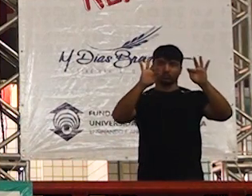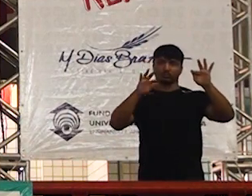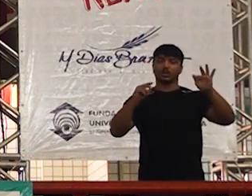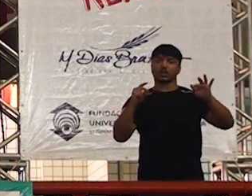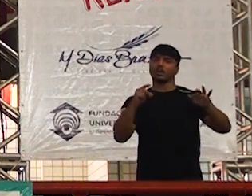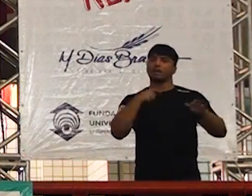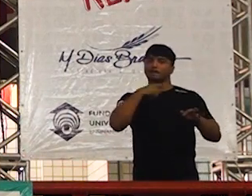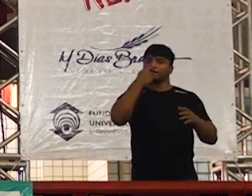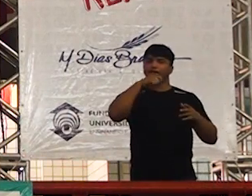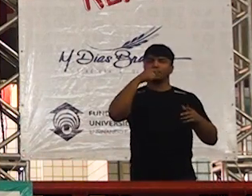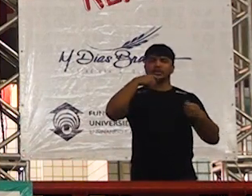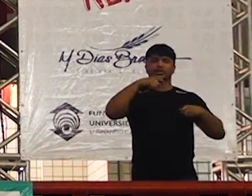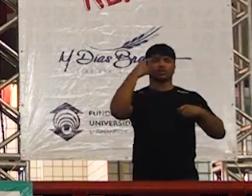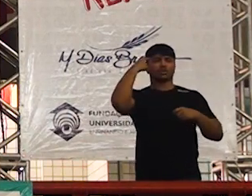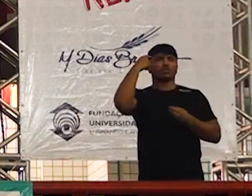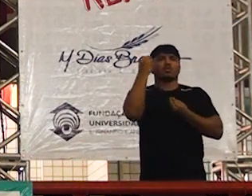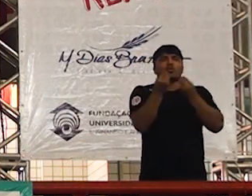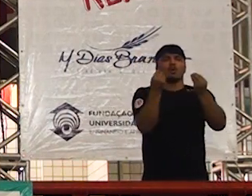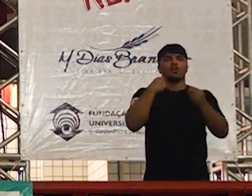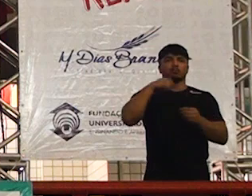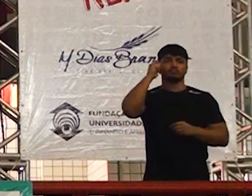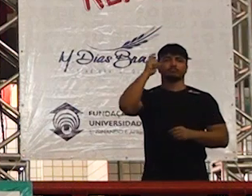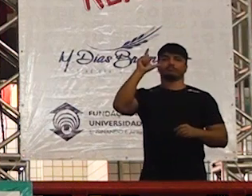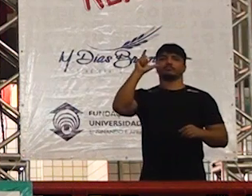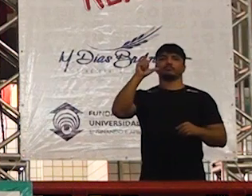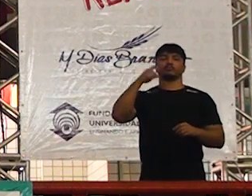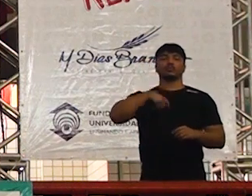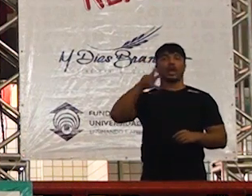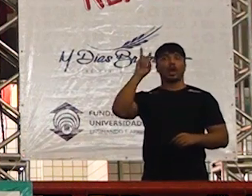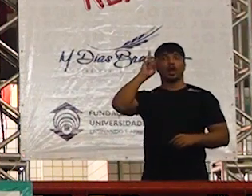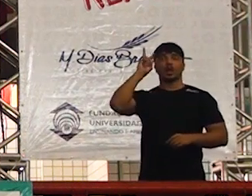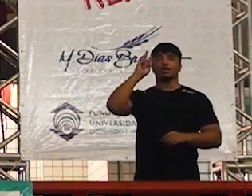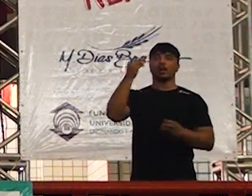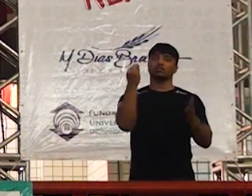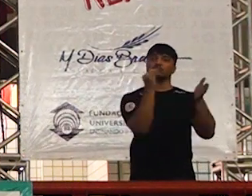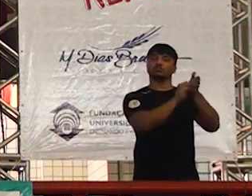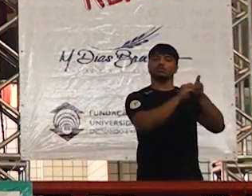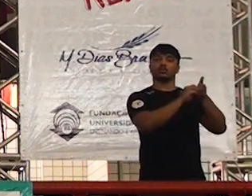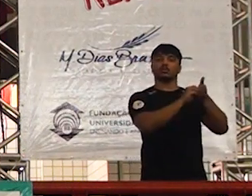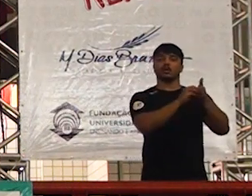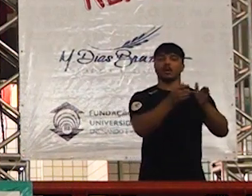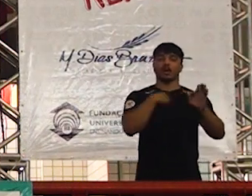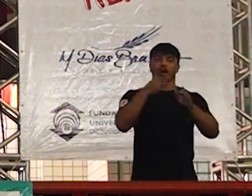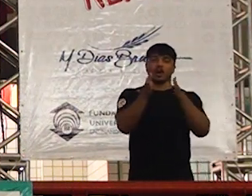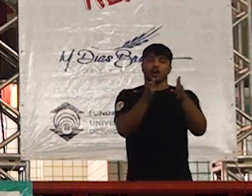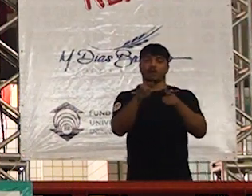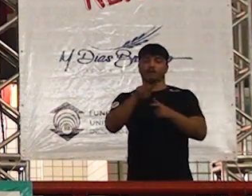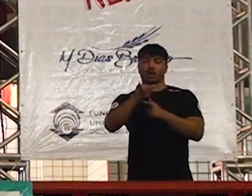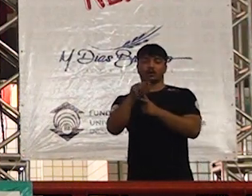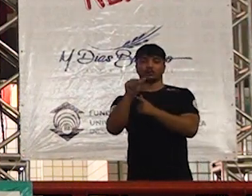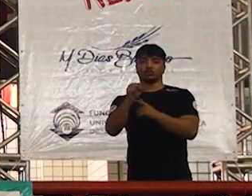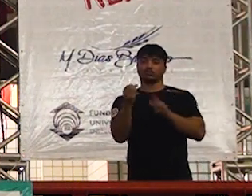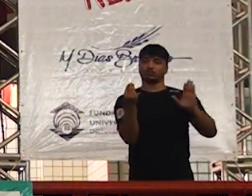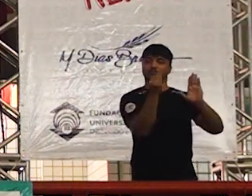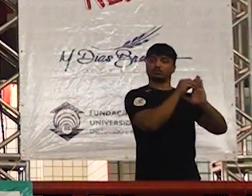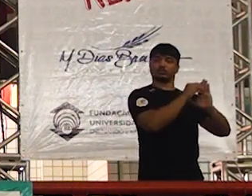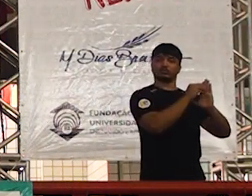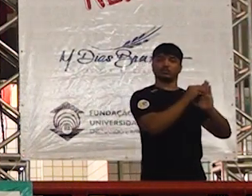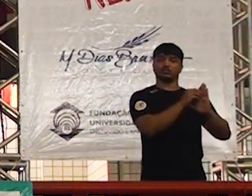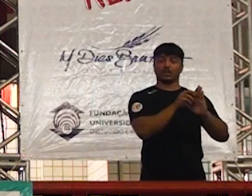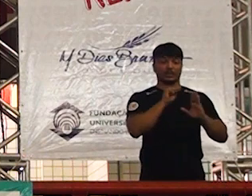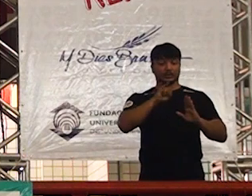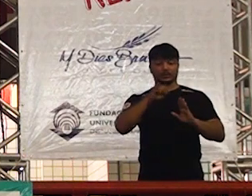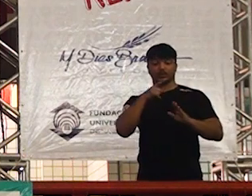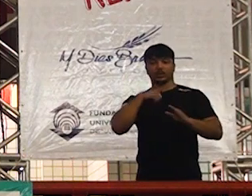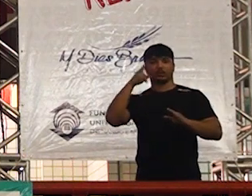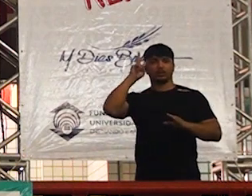Esse clique é seu. Você se lembra, o iluminismo, era Vargas. A hora que